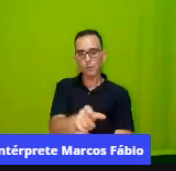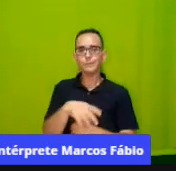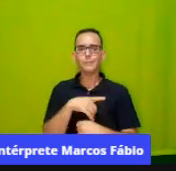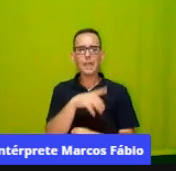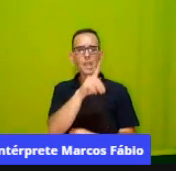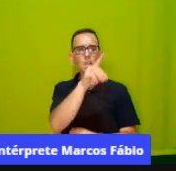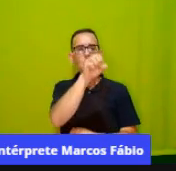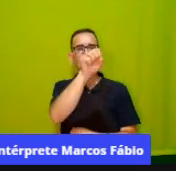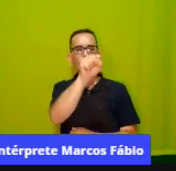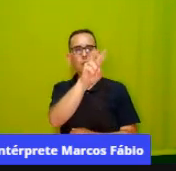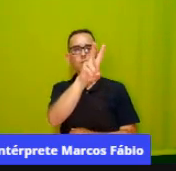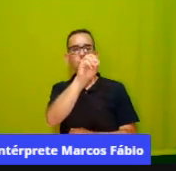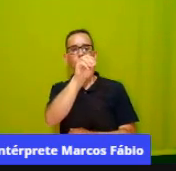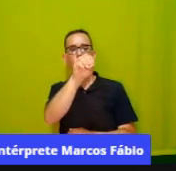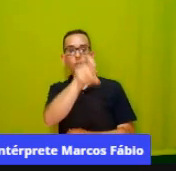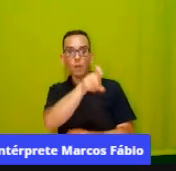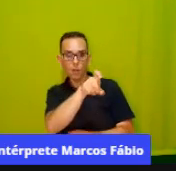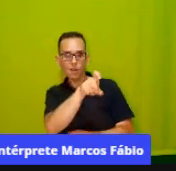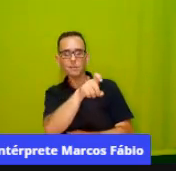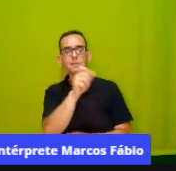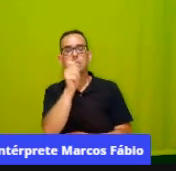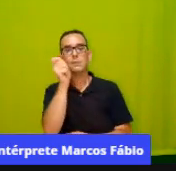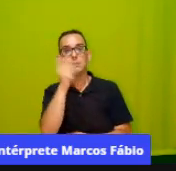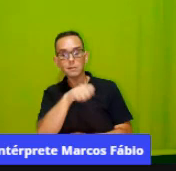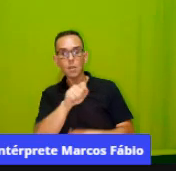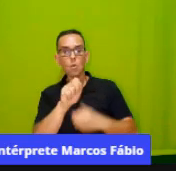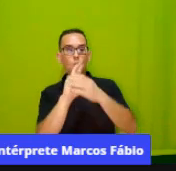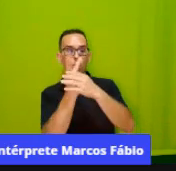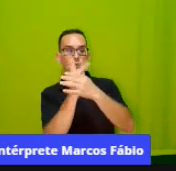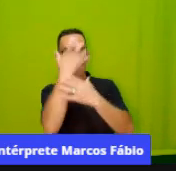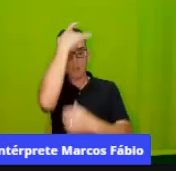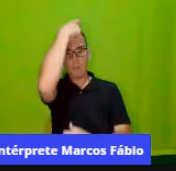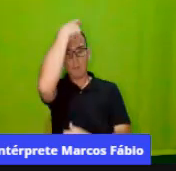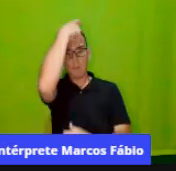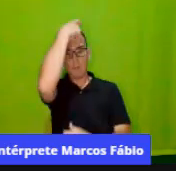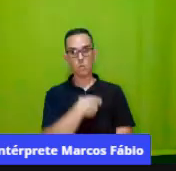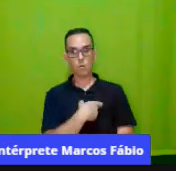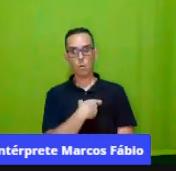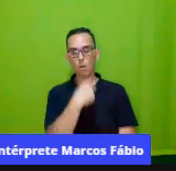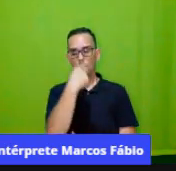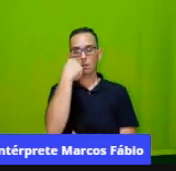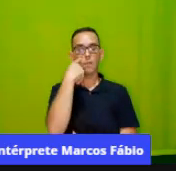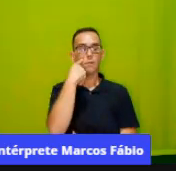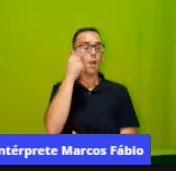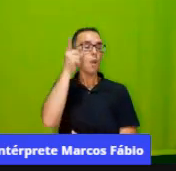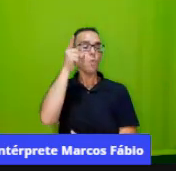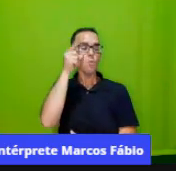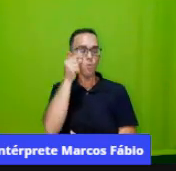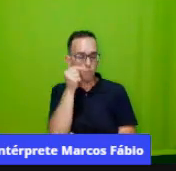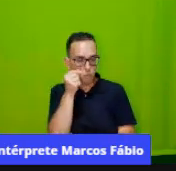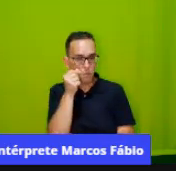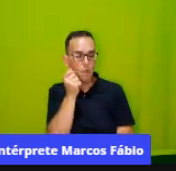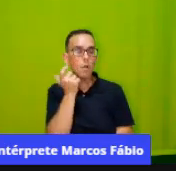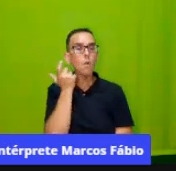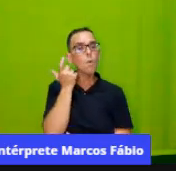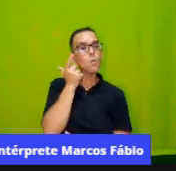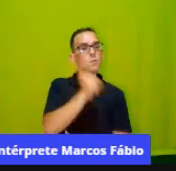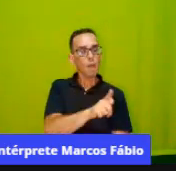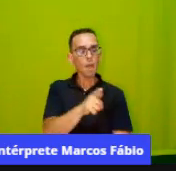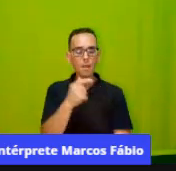DOSVox é um software onde a pessoa com baixa visão e deficiência consegue realizar